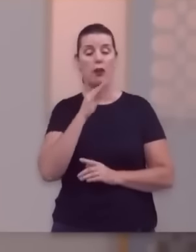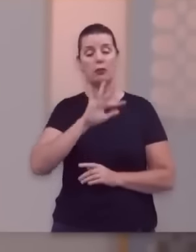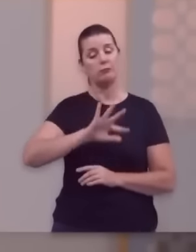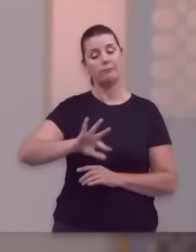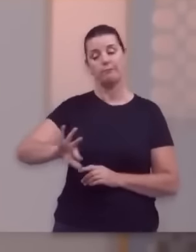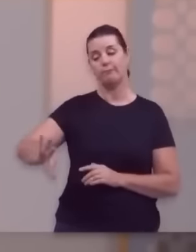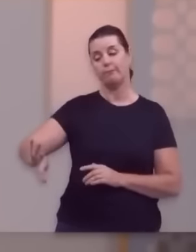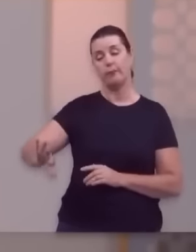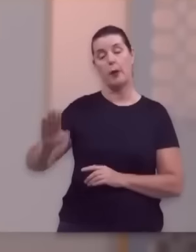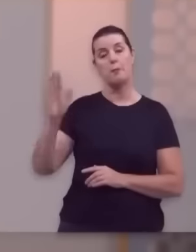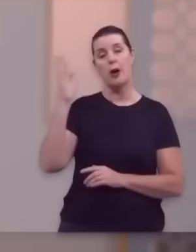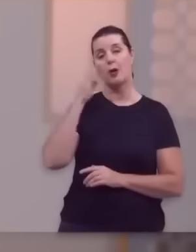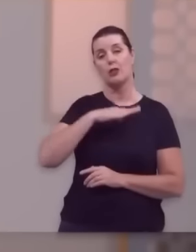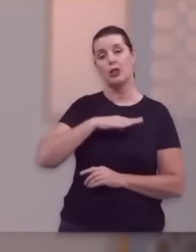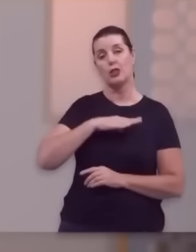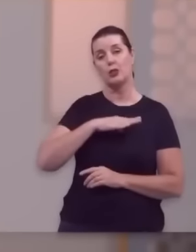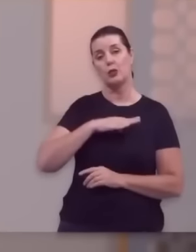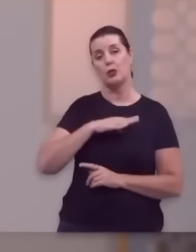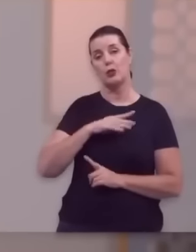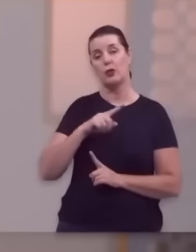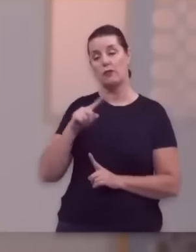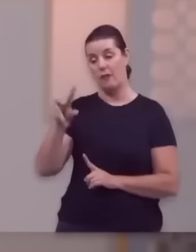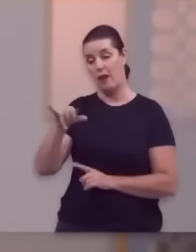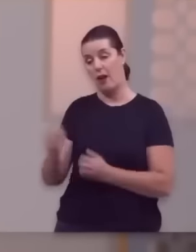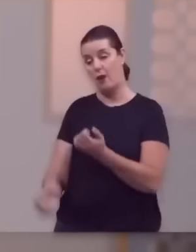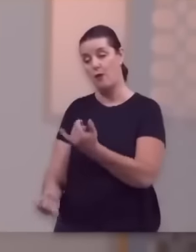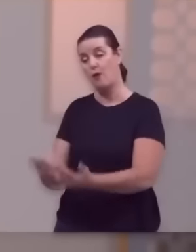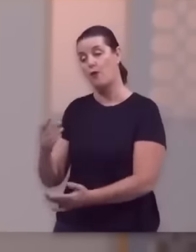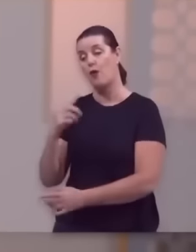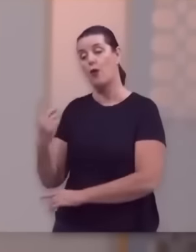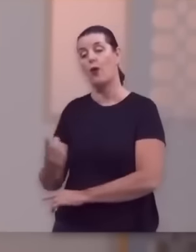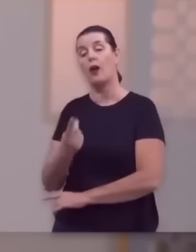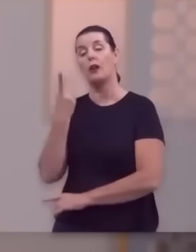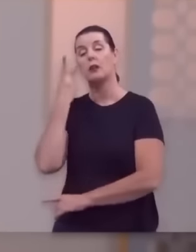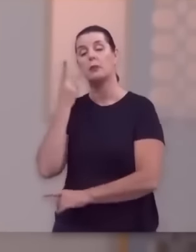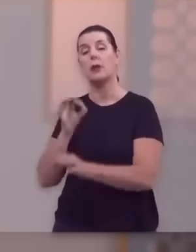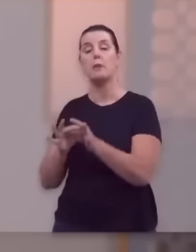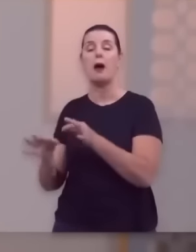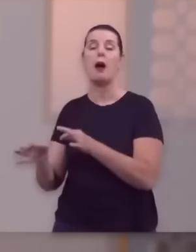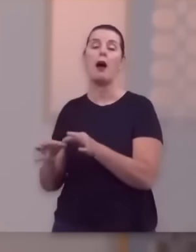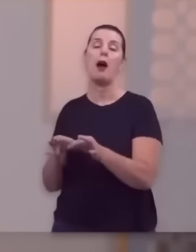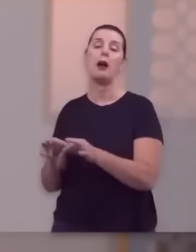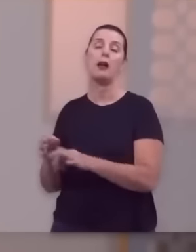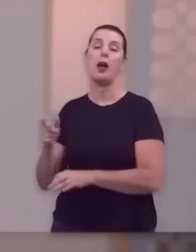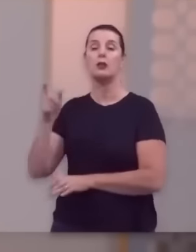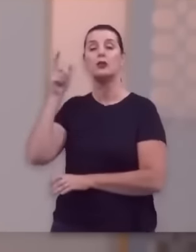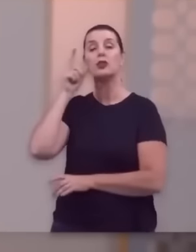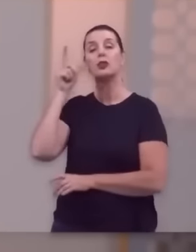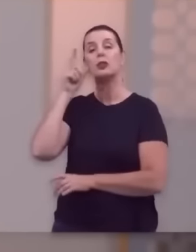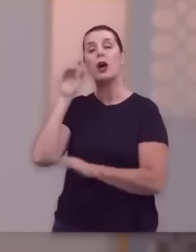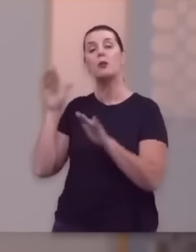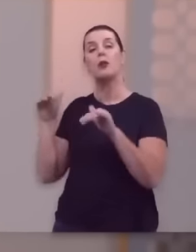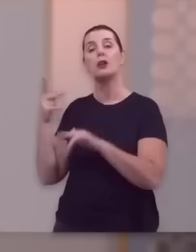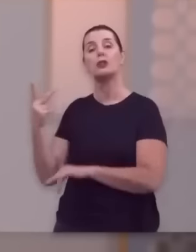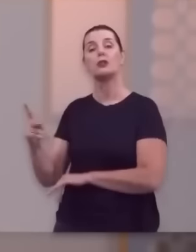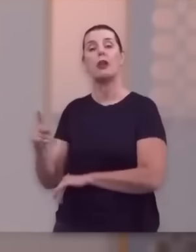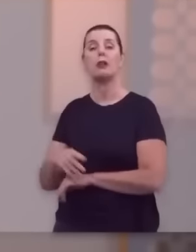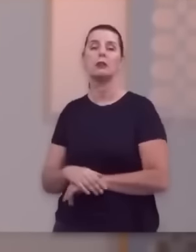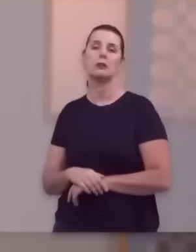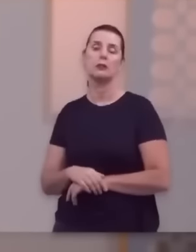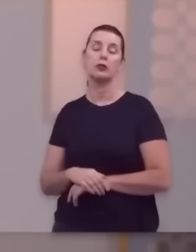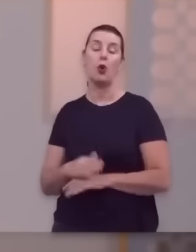Malditos para o fogo eterno preparado para o diabo e seus anjos hoje é o dia